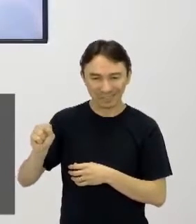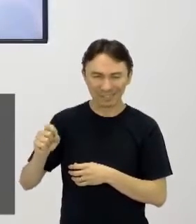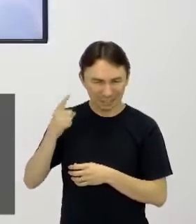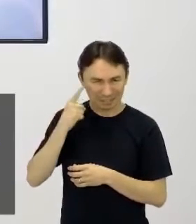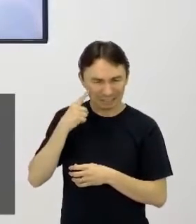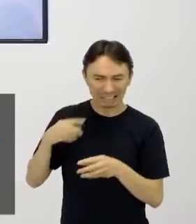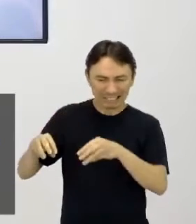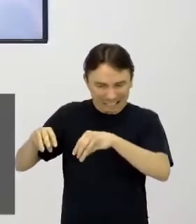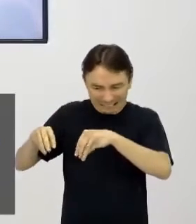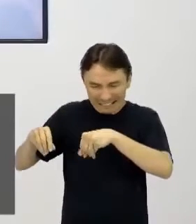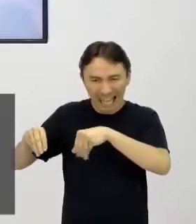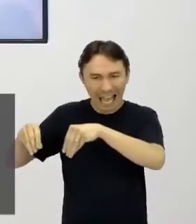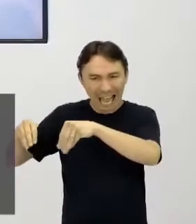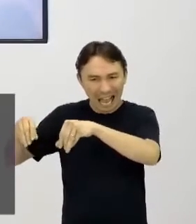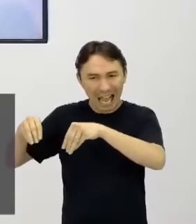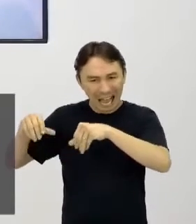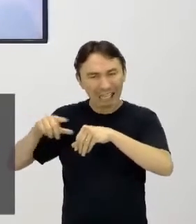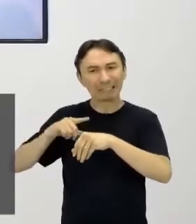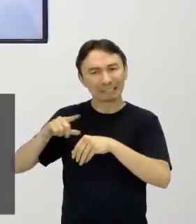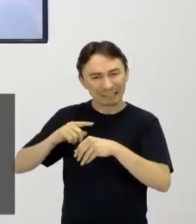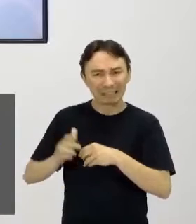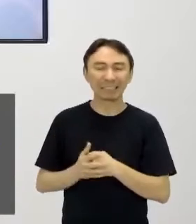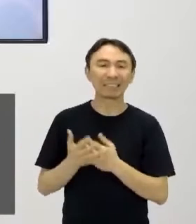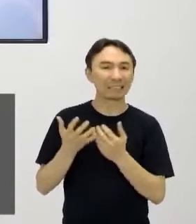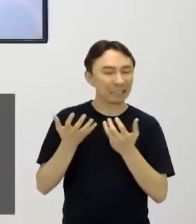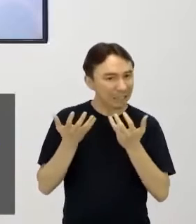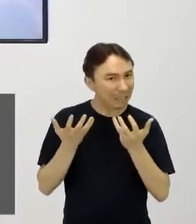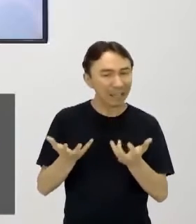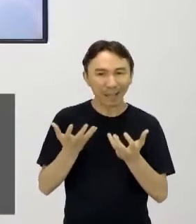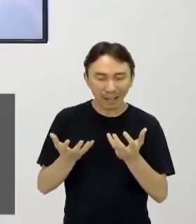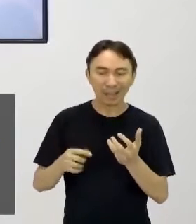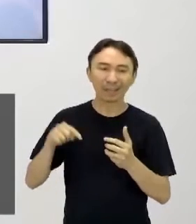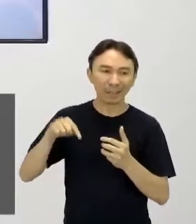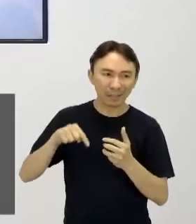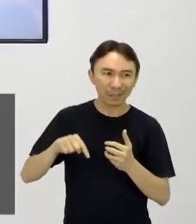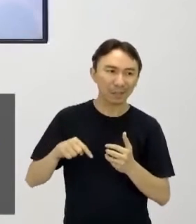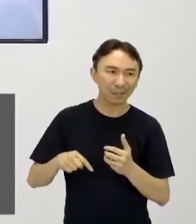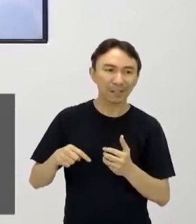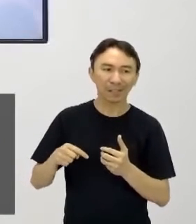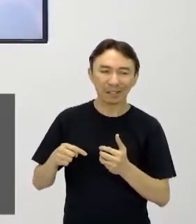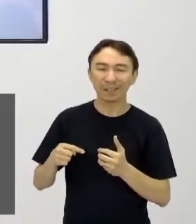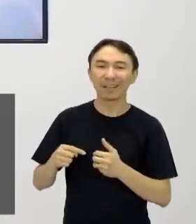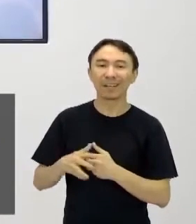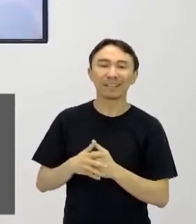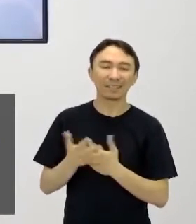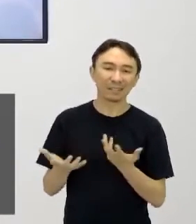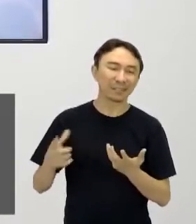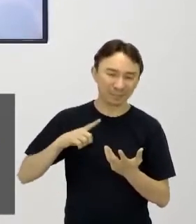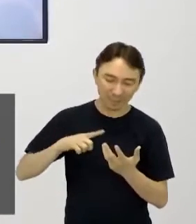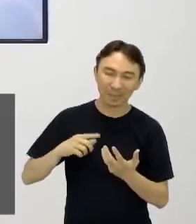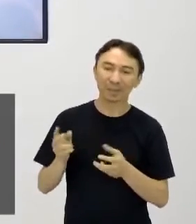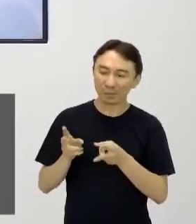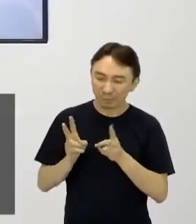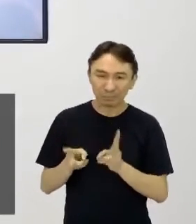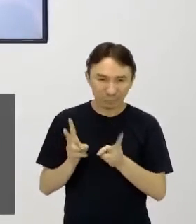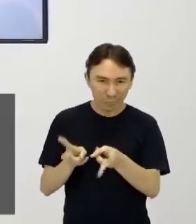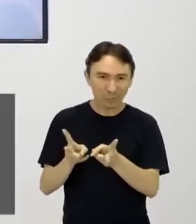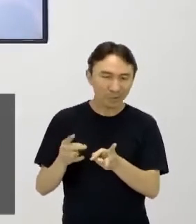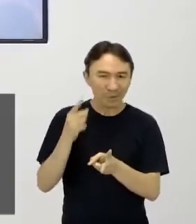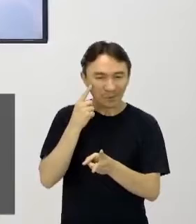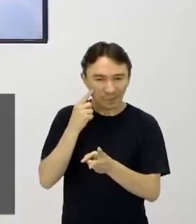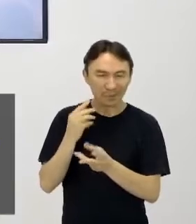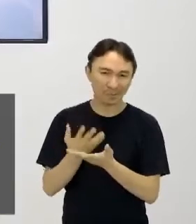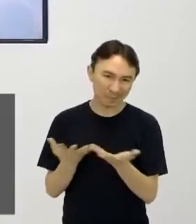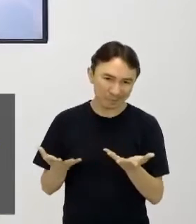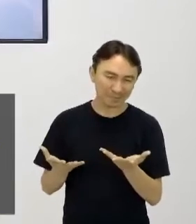Para eles, é mais interessante manter o Brasil como colônia, continuar com a escravidão, porque eles são donos